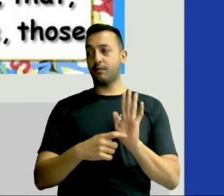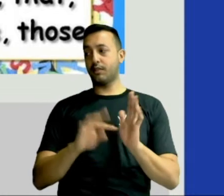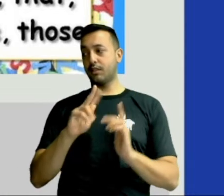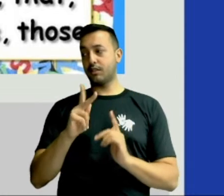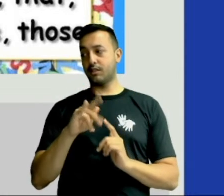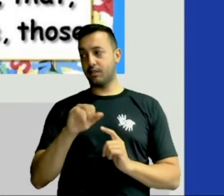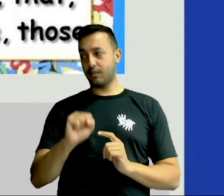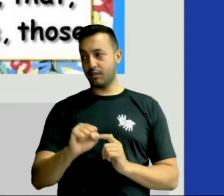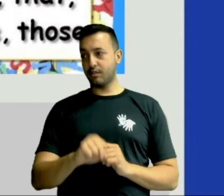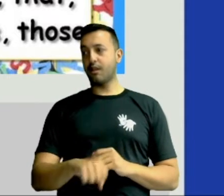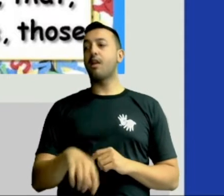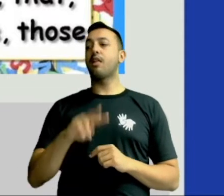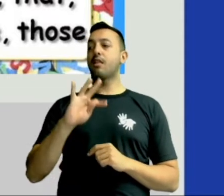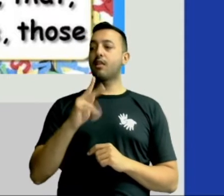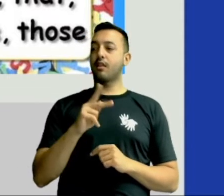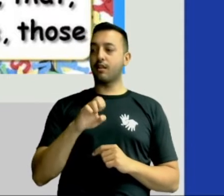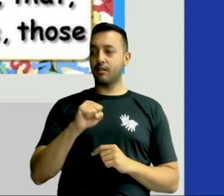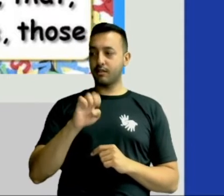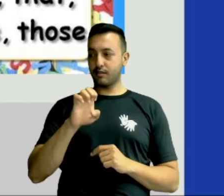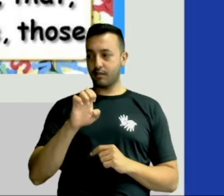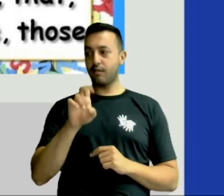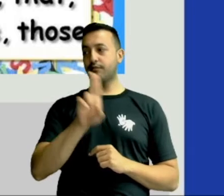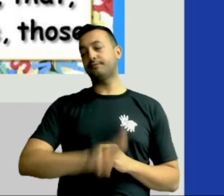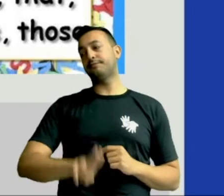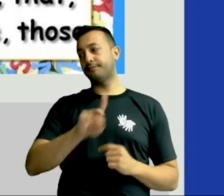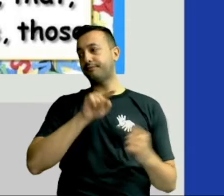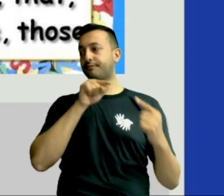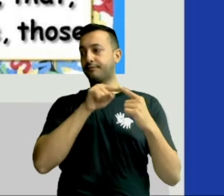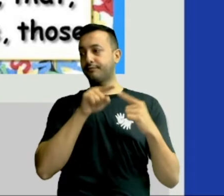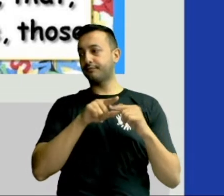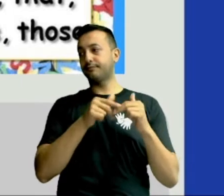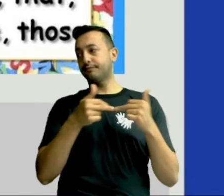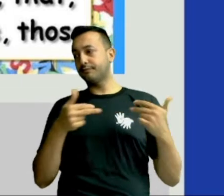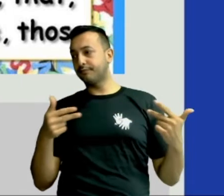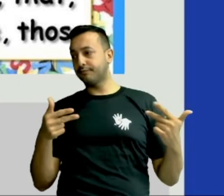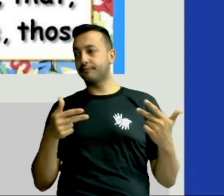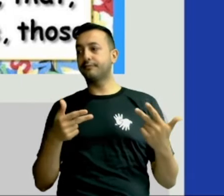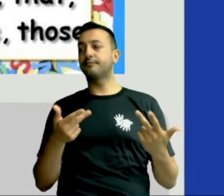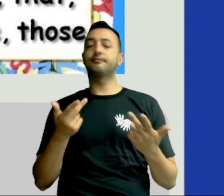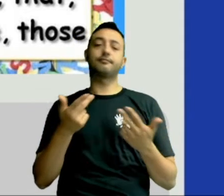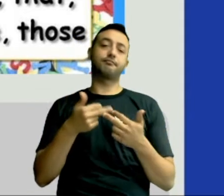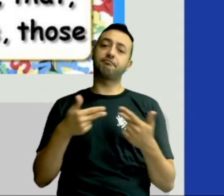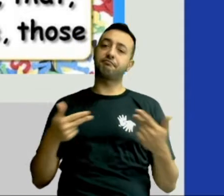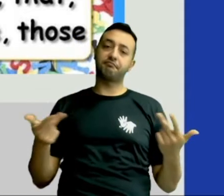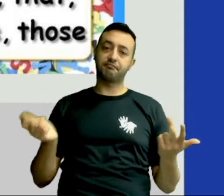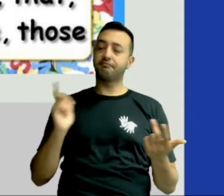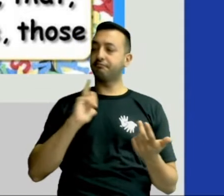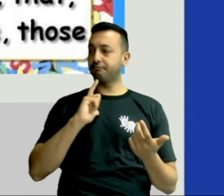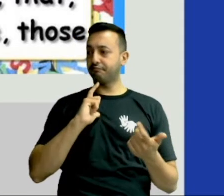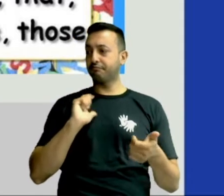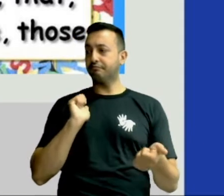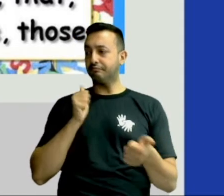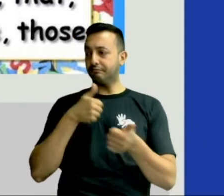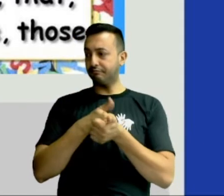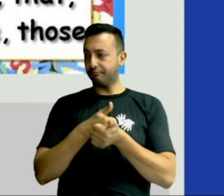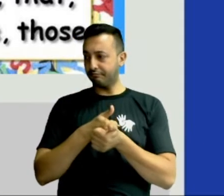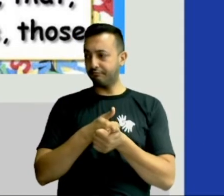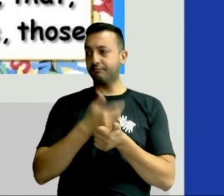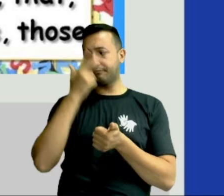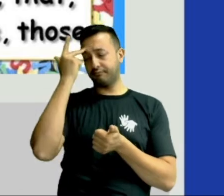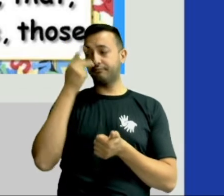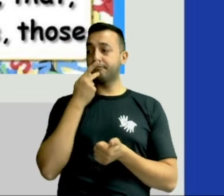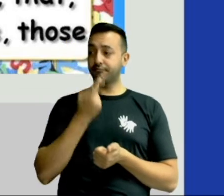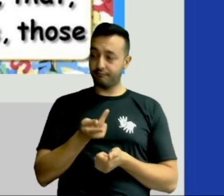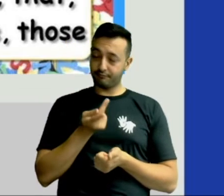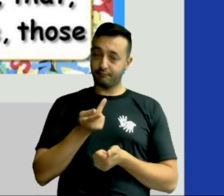this e diz são utilizados para reference alguma coisa um objeto que está muito próxima de